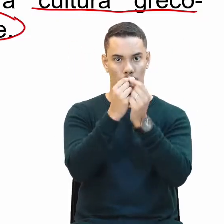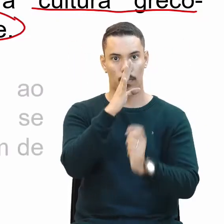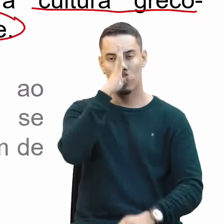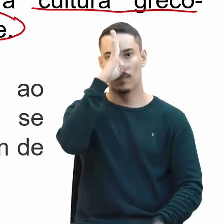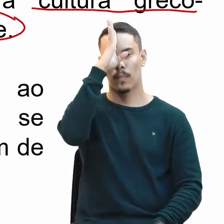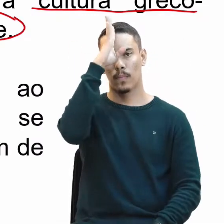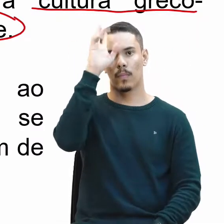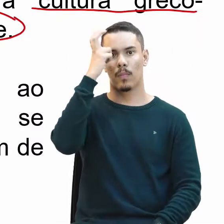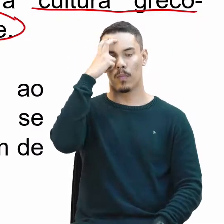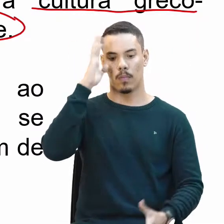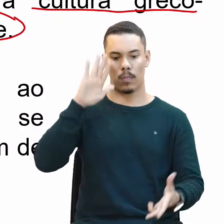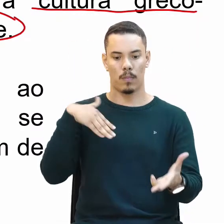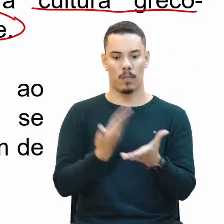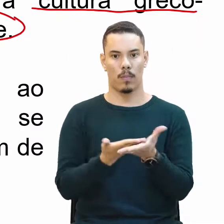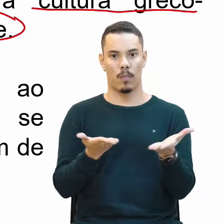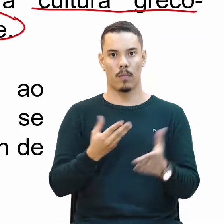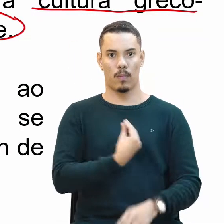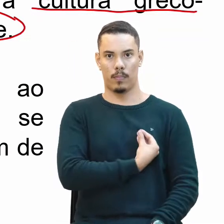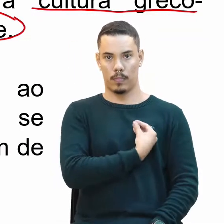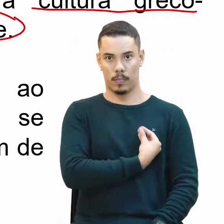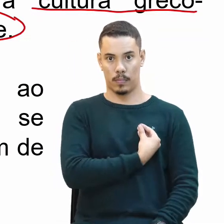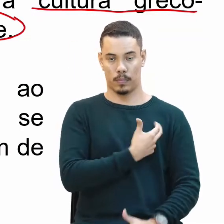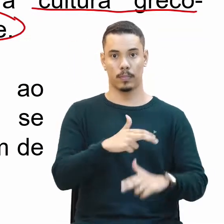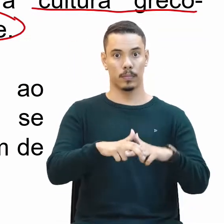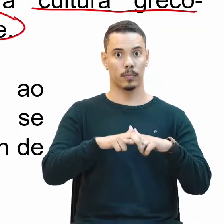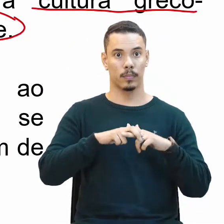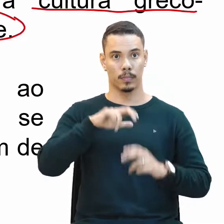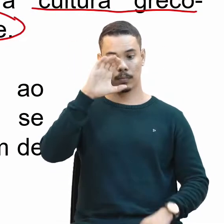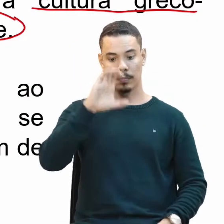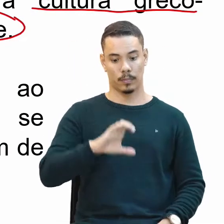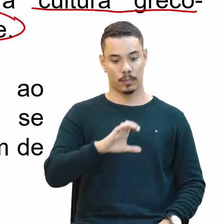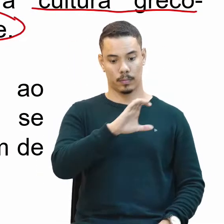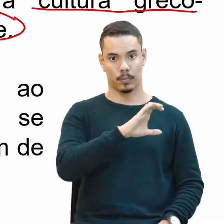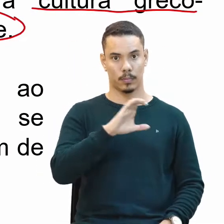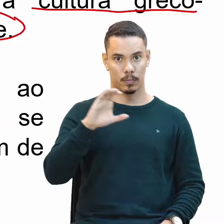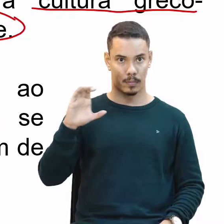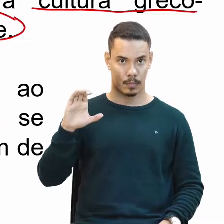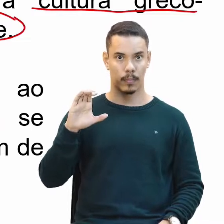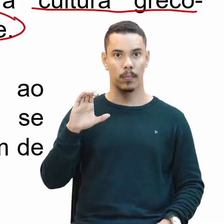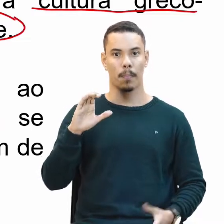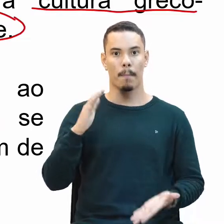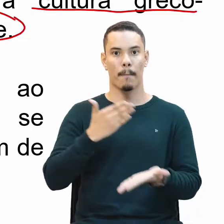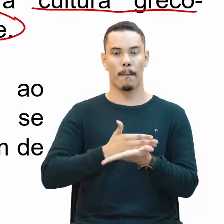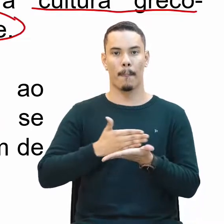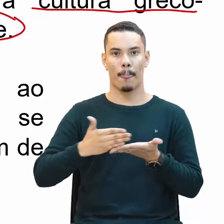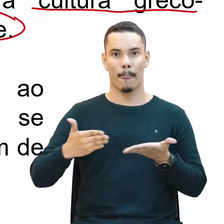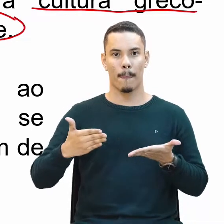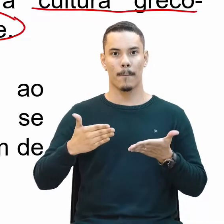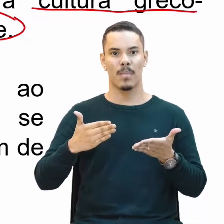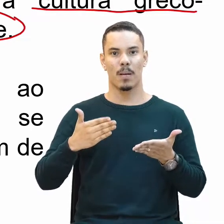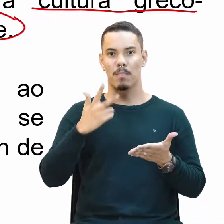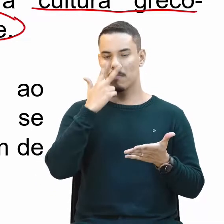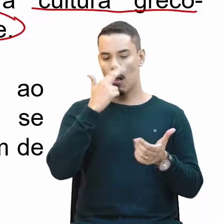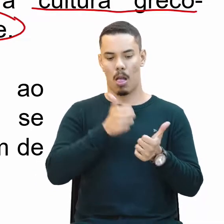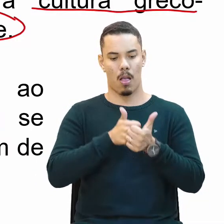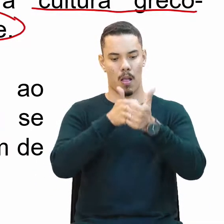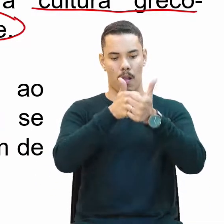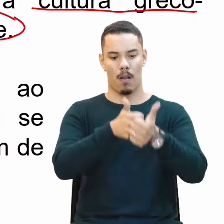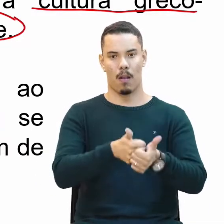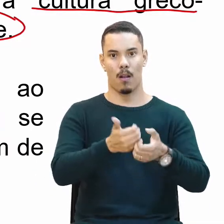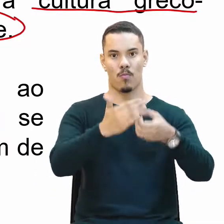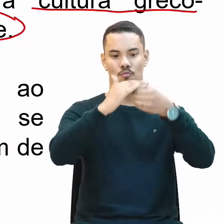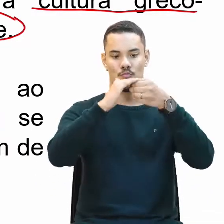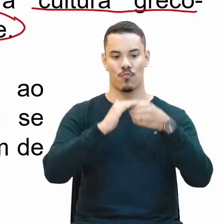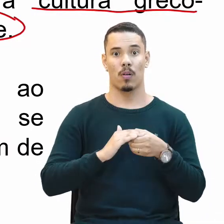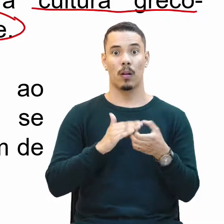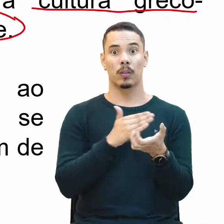até o momento. Então, o cristianismo, de início perseguido, ao começar